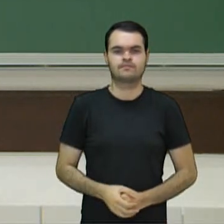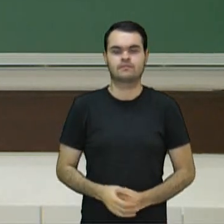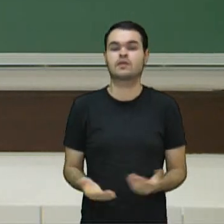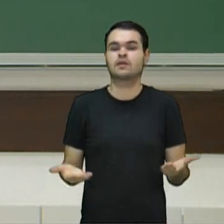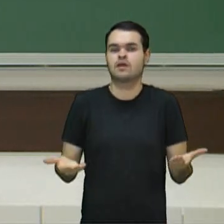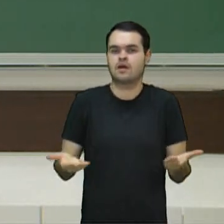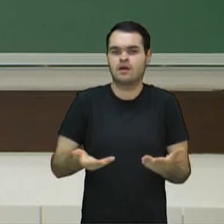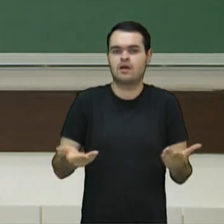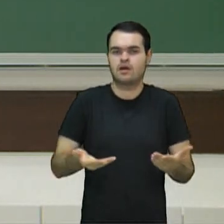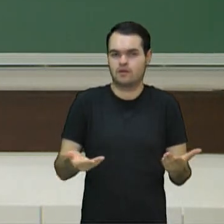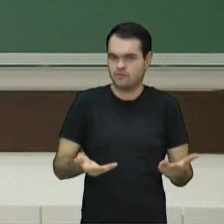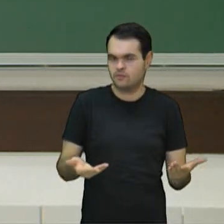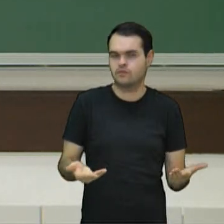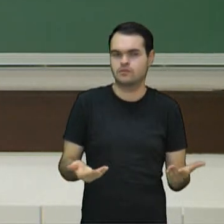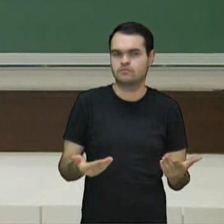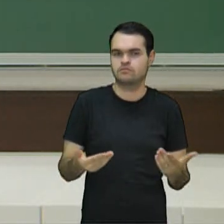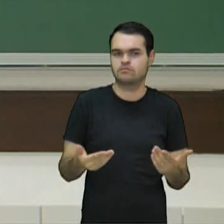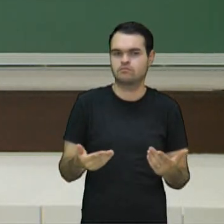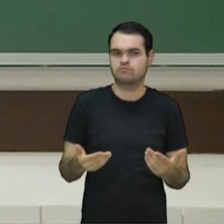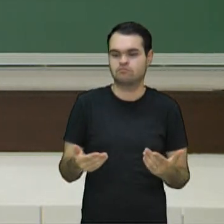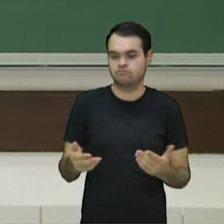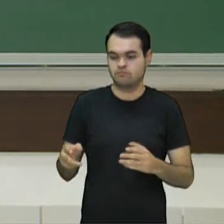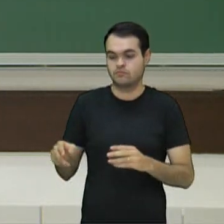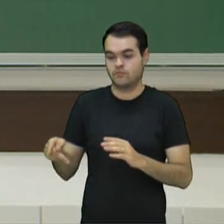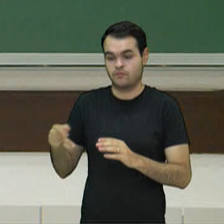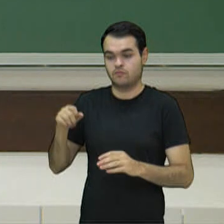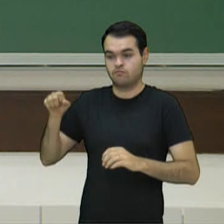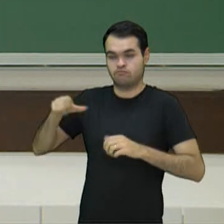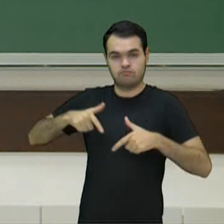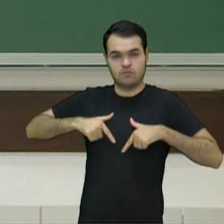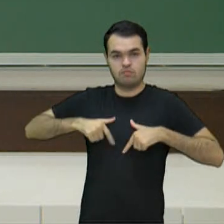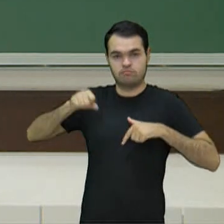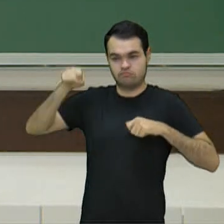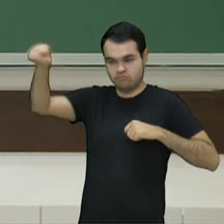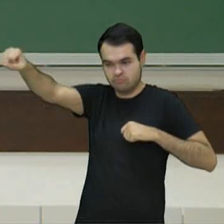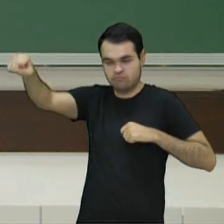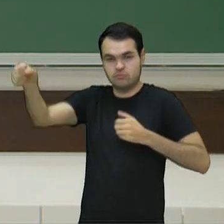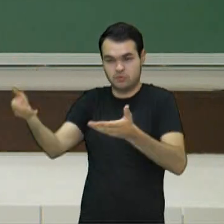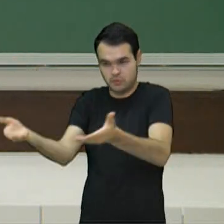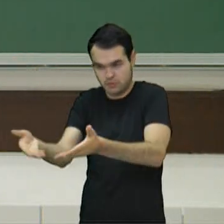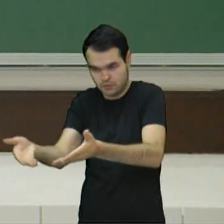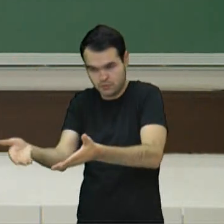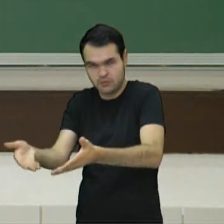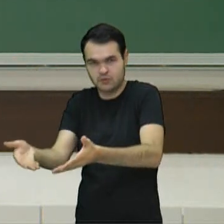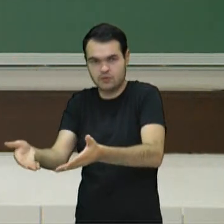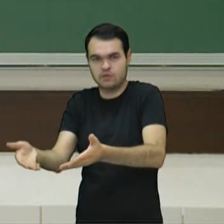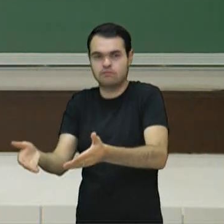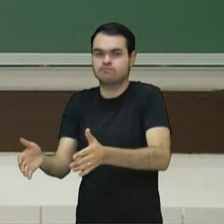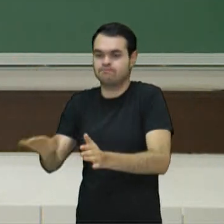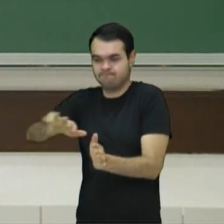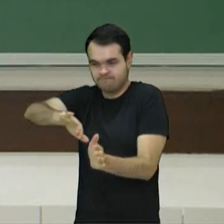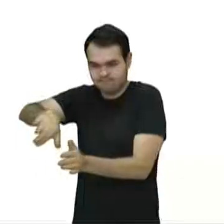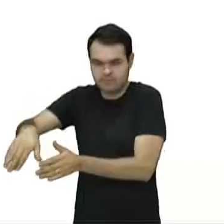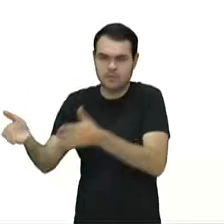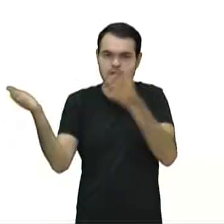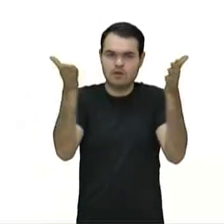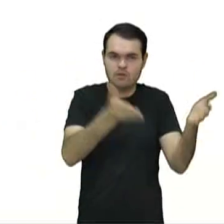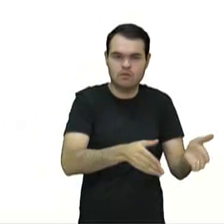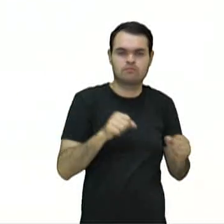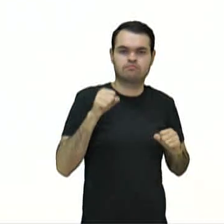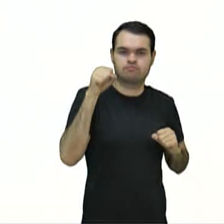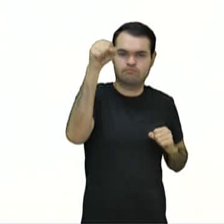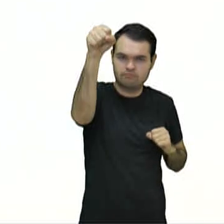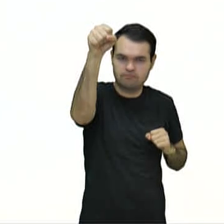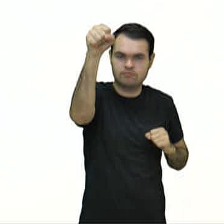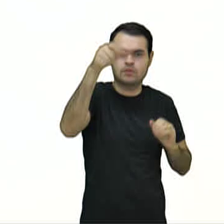Agora, nós falamos de um herói moderno, nós vamos falar agora de um herói clássico. Então, leia sobre Poseidon